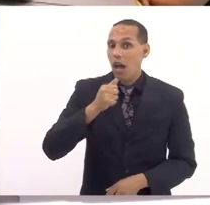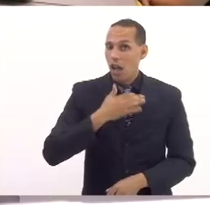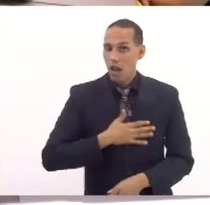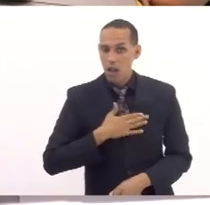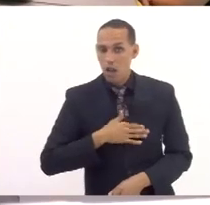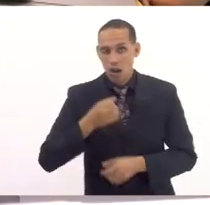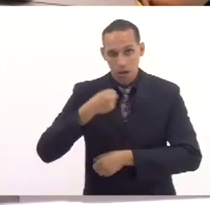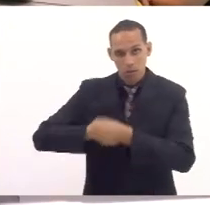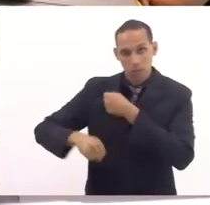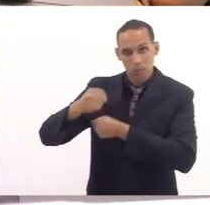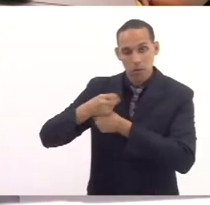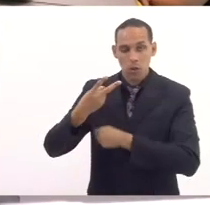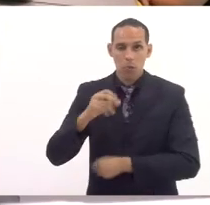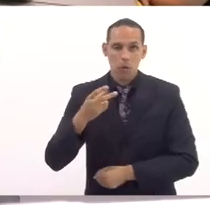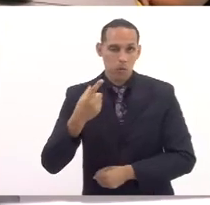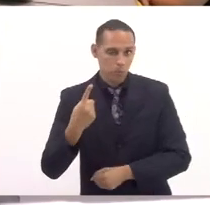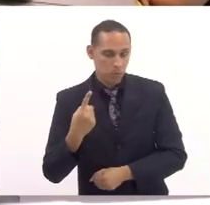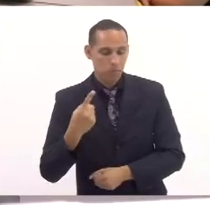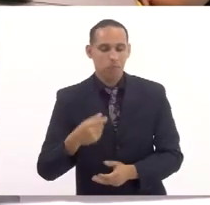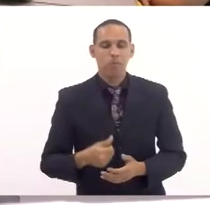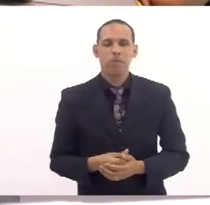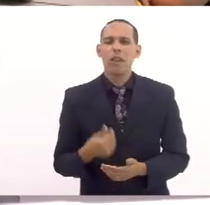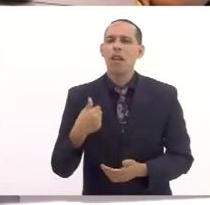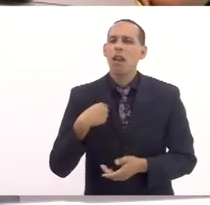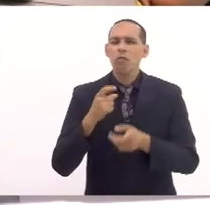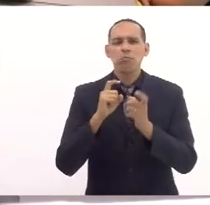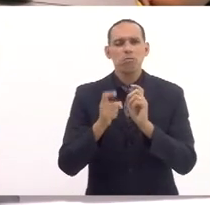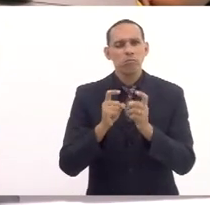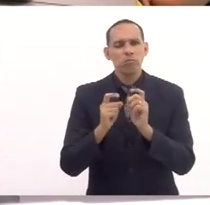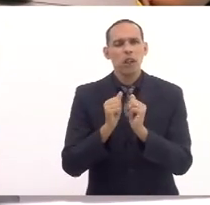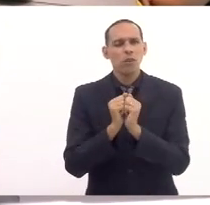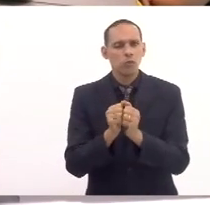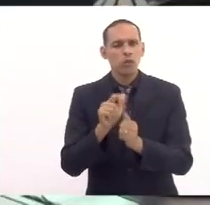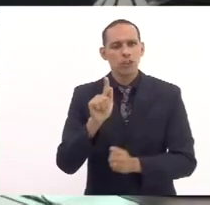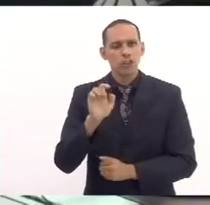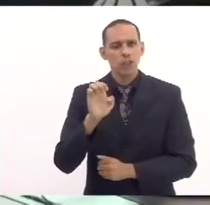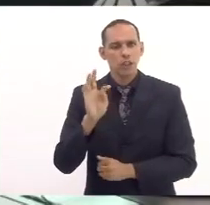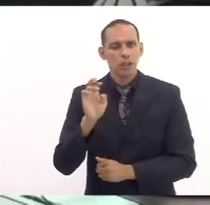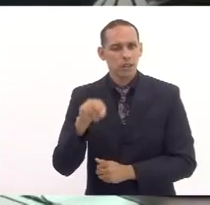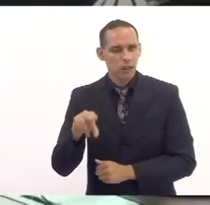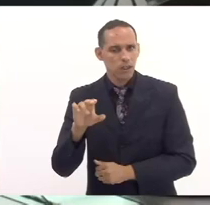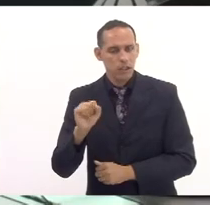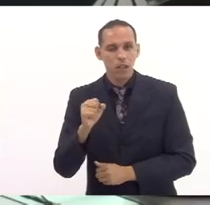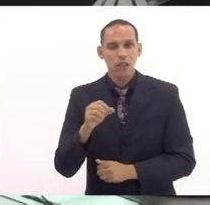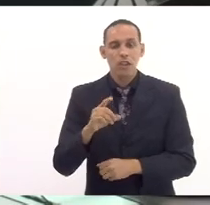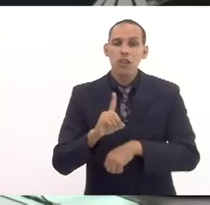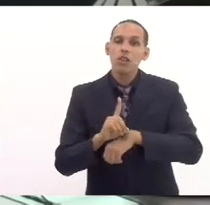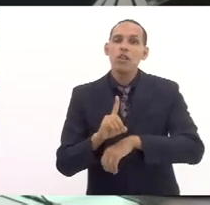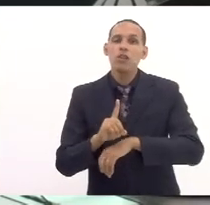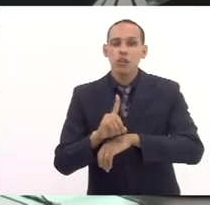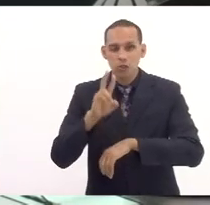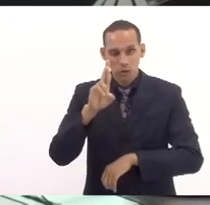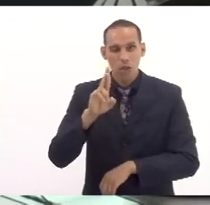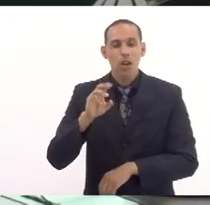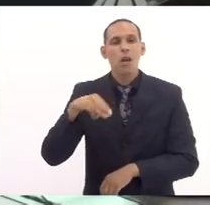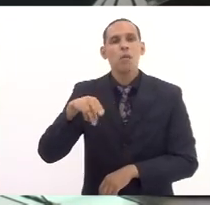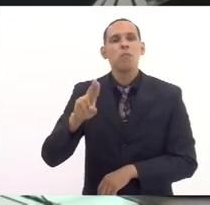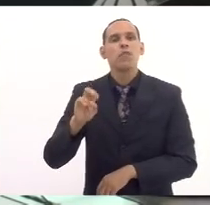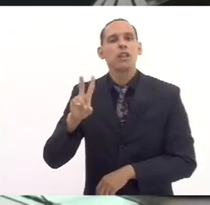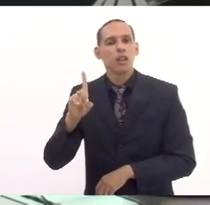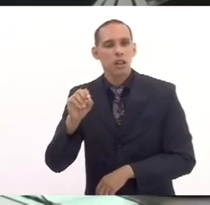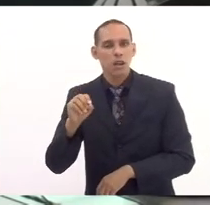ano passado, eu estava numa reunião na Getrans com o doutor Murilo e ele pediu desculpa porque ele teria que encerrar a